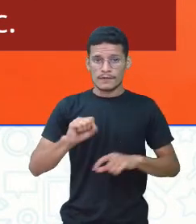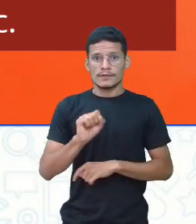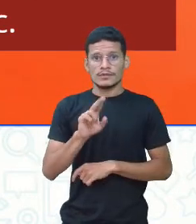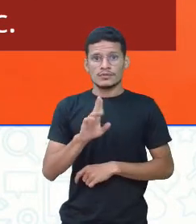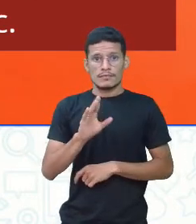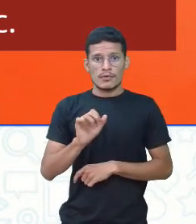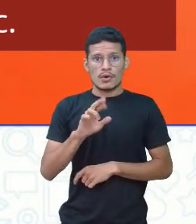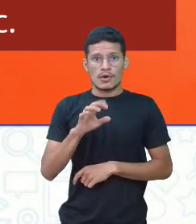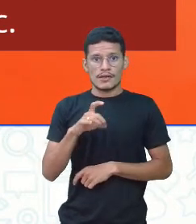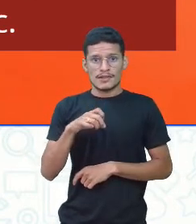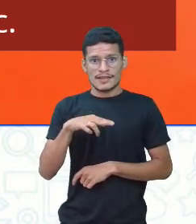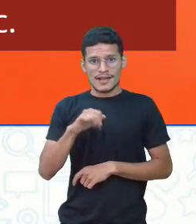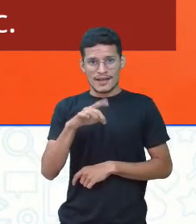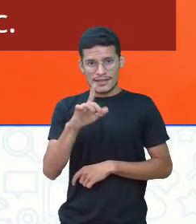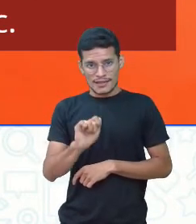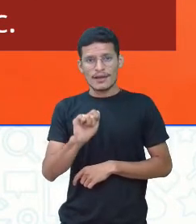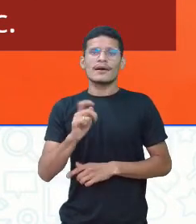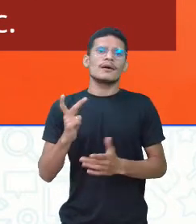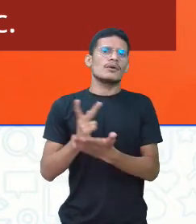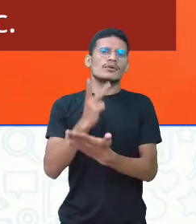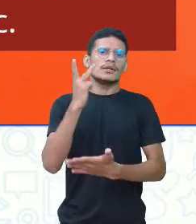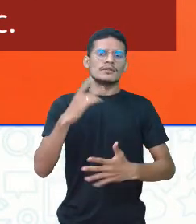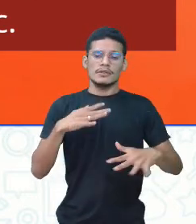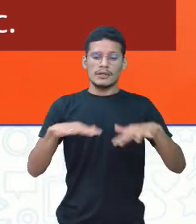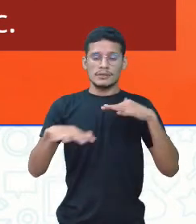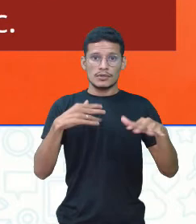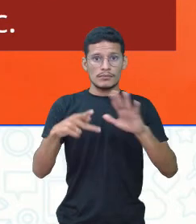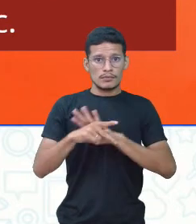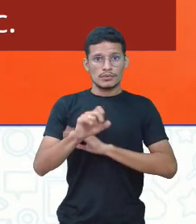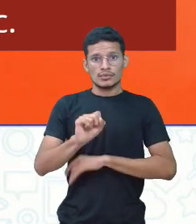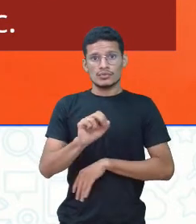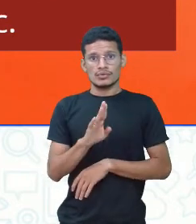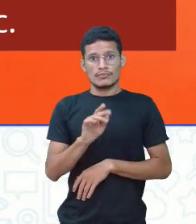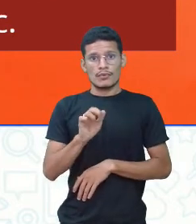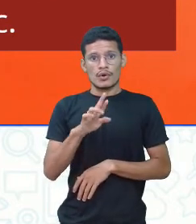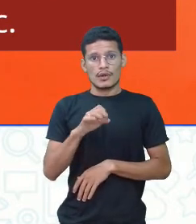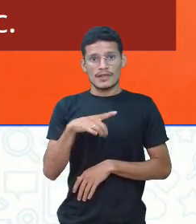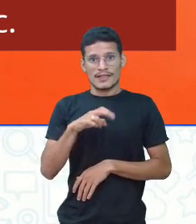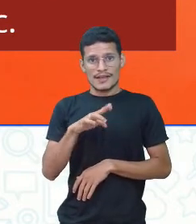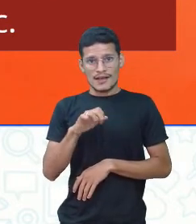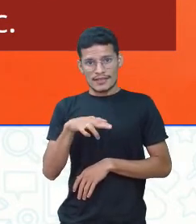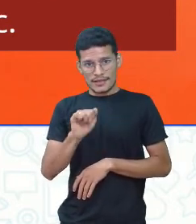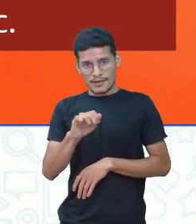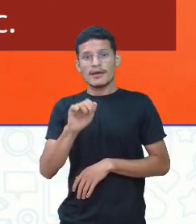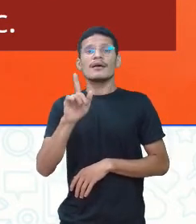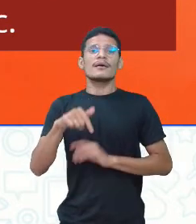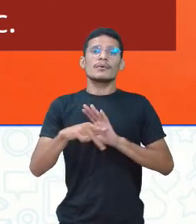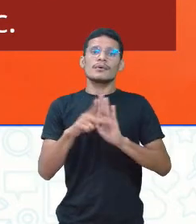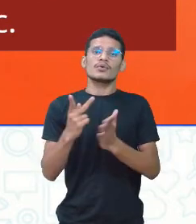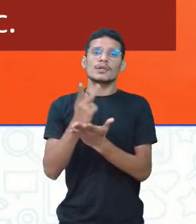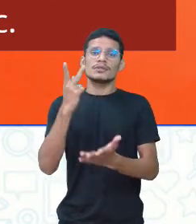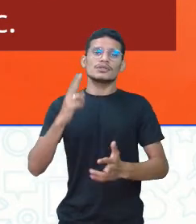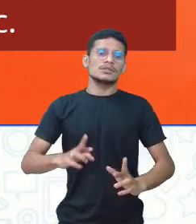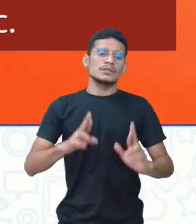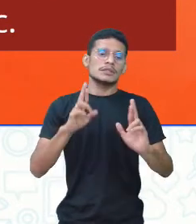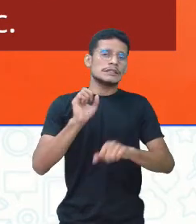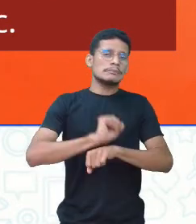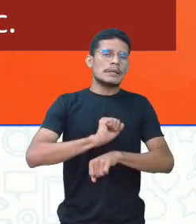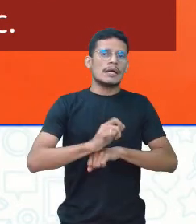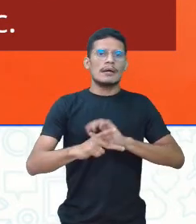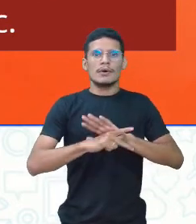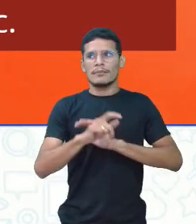subordinada, a ação da subordinada acontece de acordo com o esperado da principal.